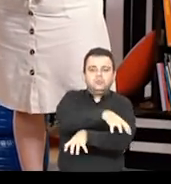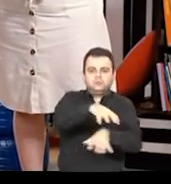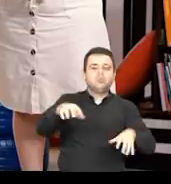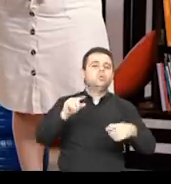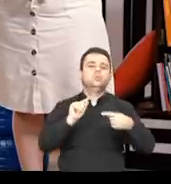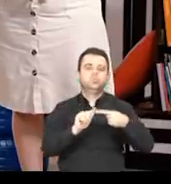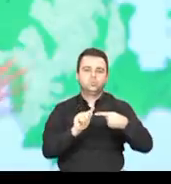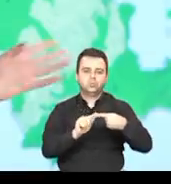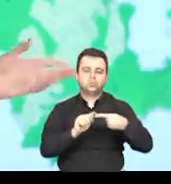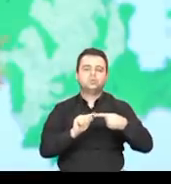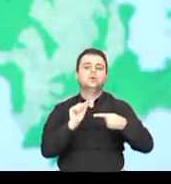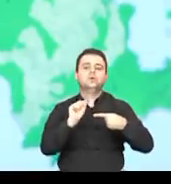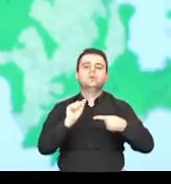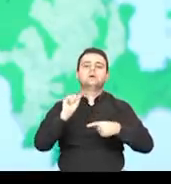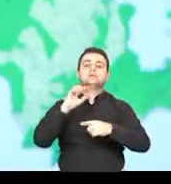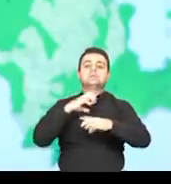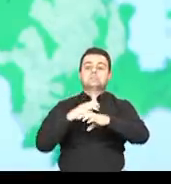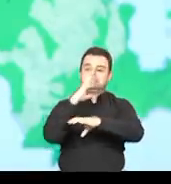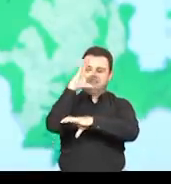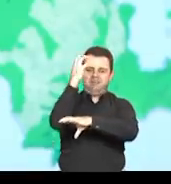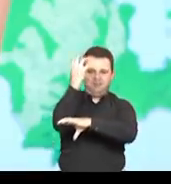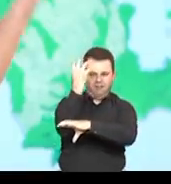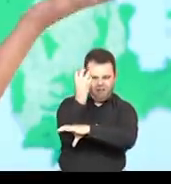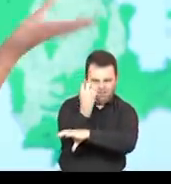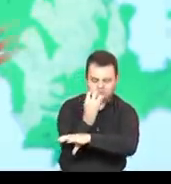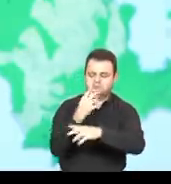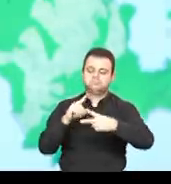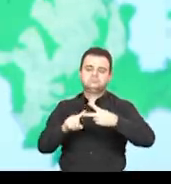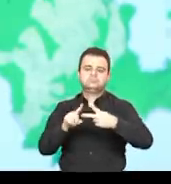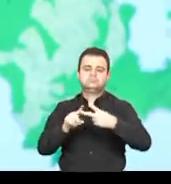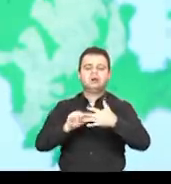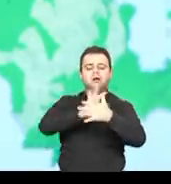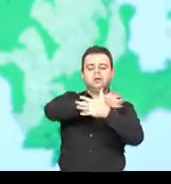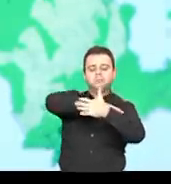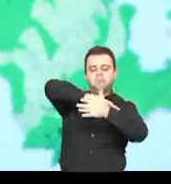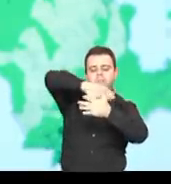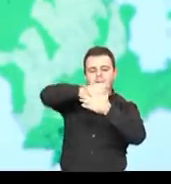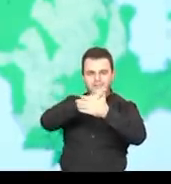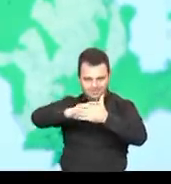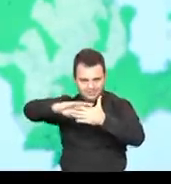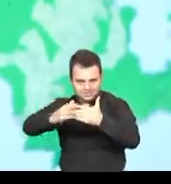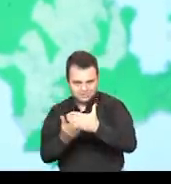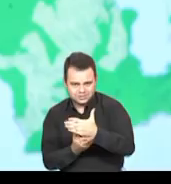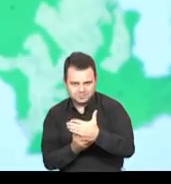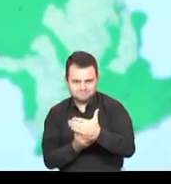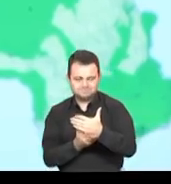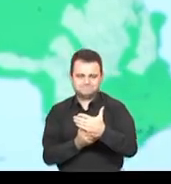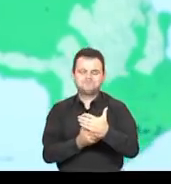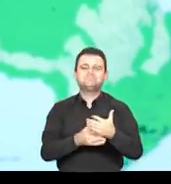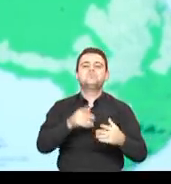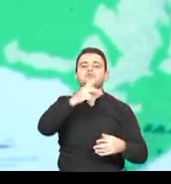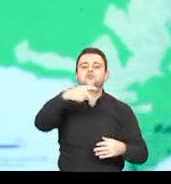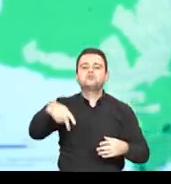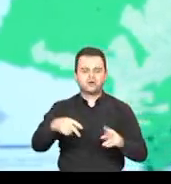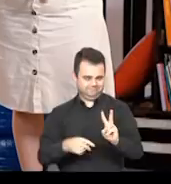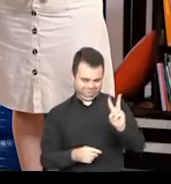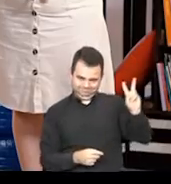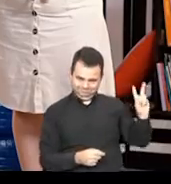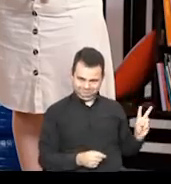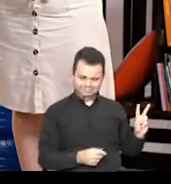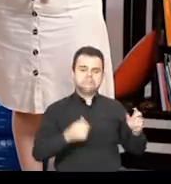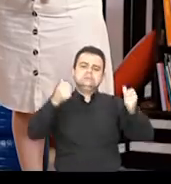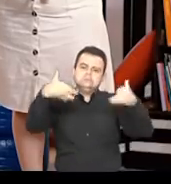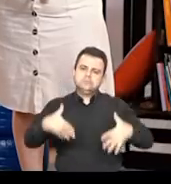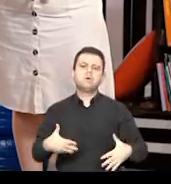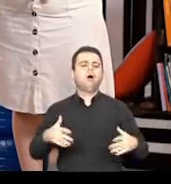Mata Atlântica. E esses 2 biomas, como os professores já disseram, estão sendo muito ameaçados por conta do desmatamento.